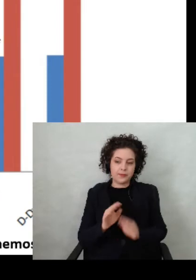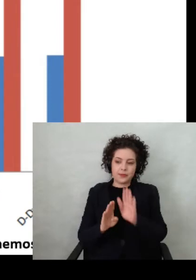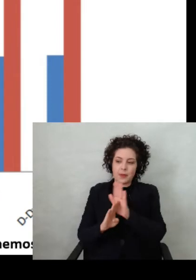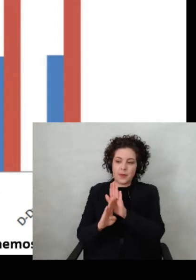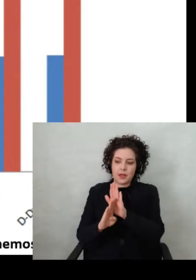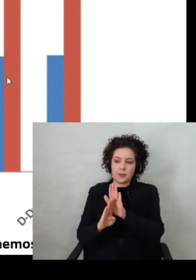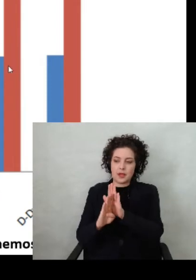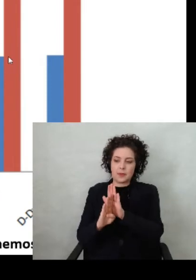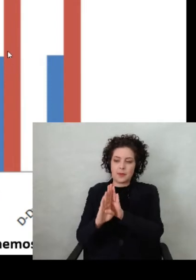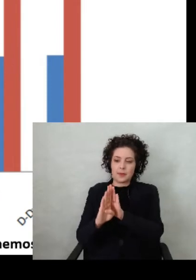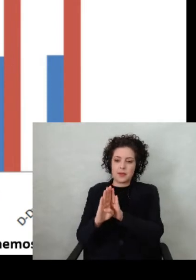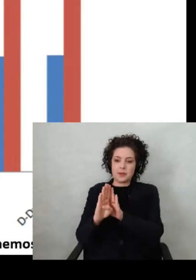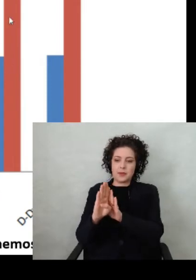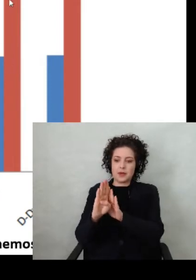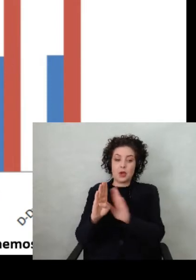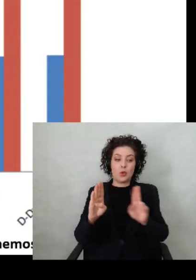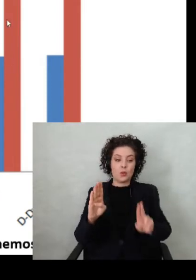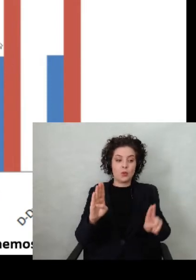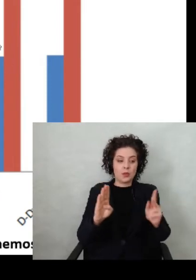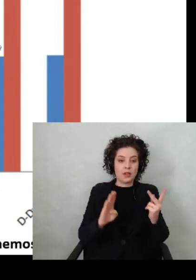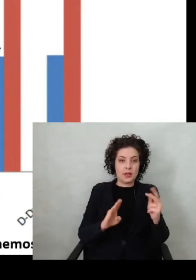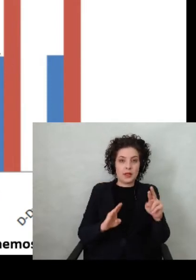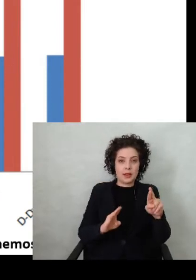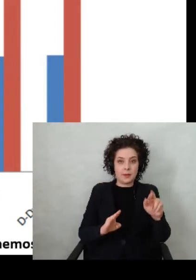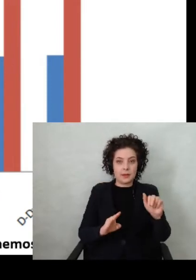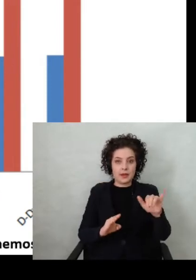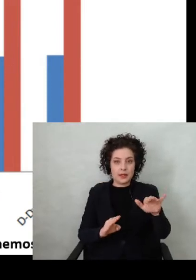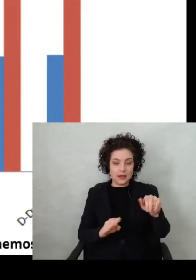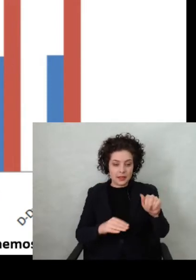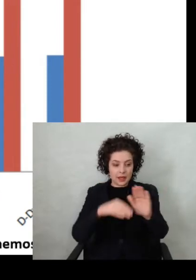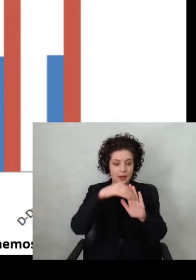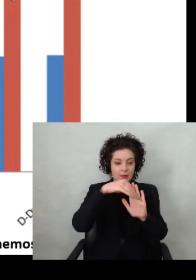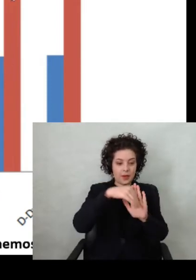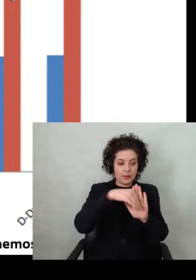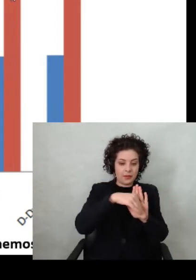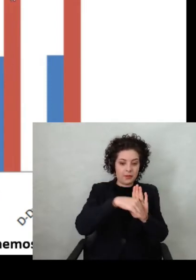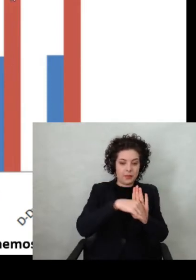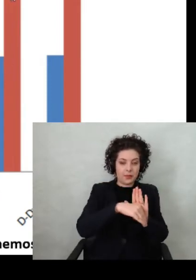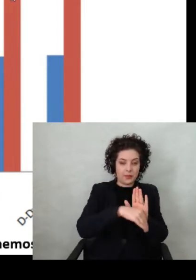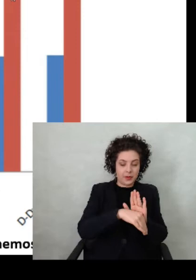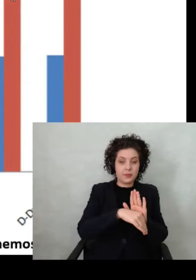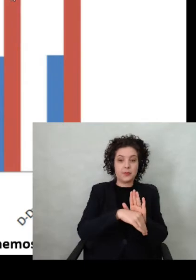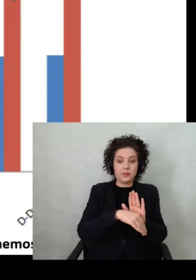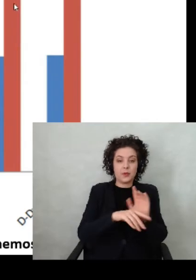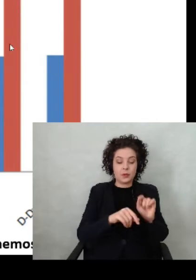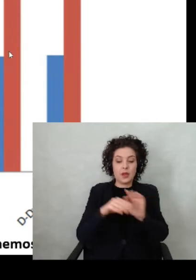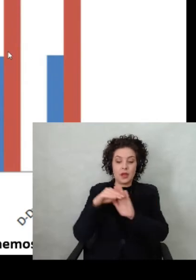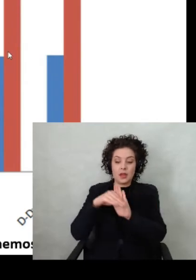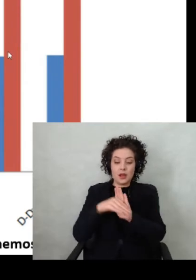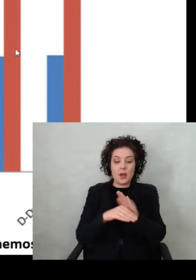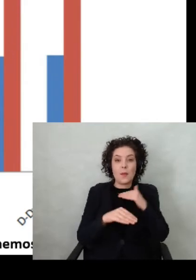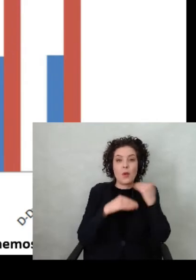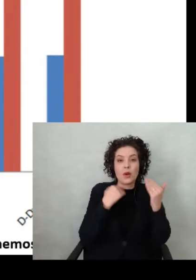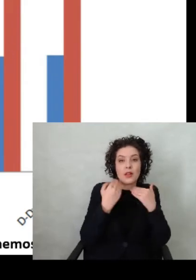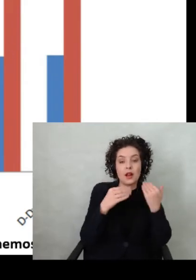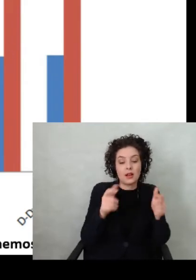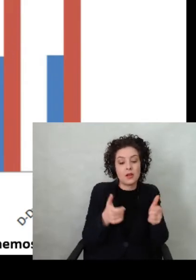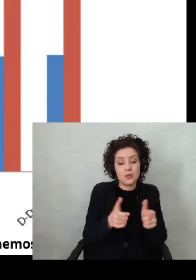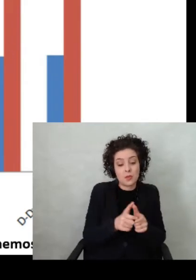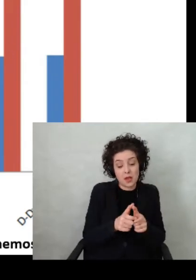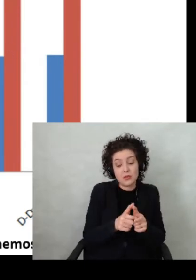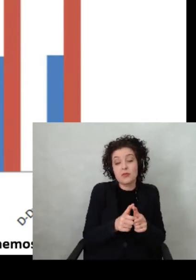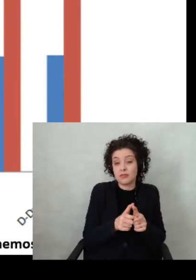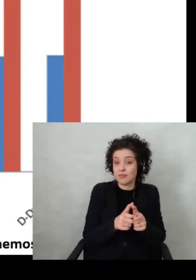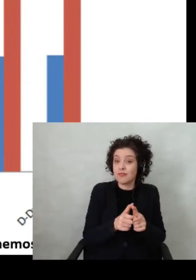a utilização de heparina plena reduziu significativamente a mortalidade desses pacientes. No